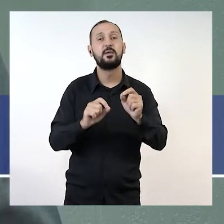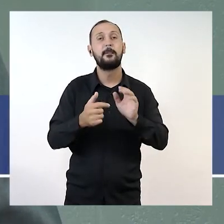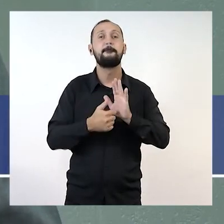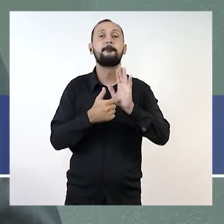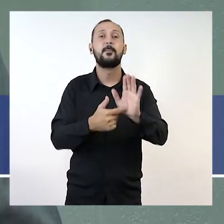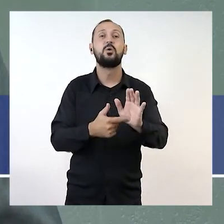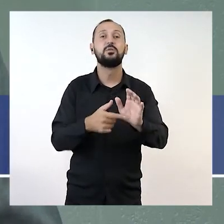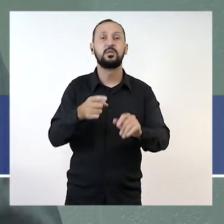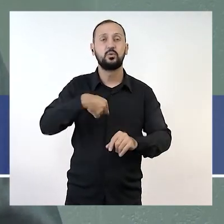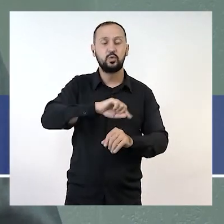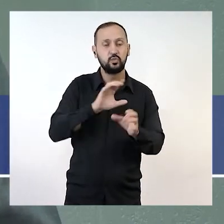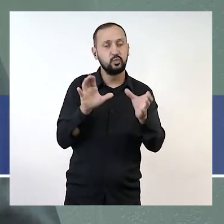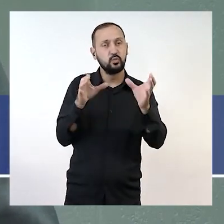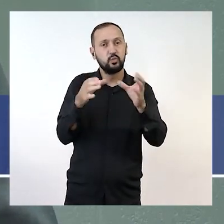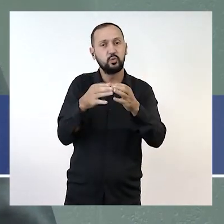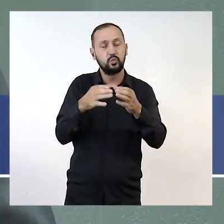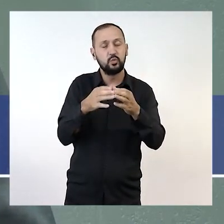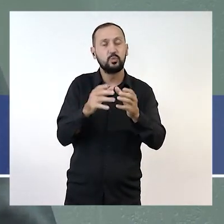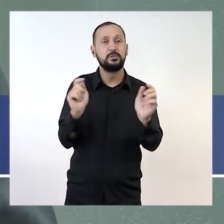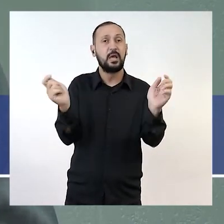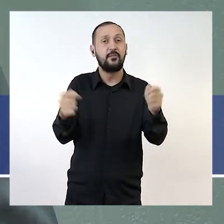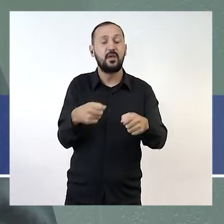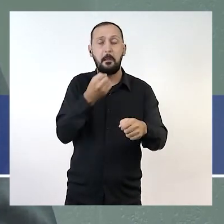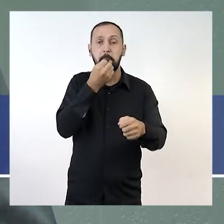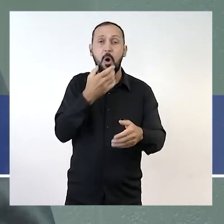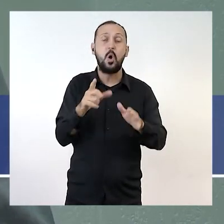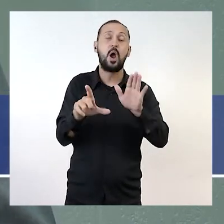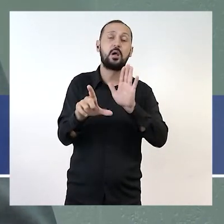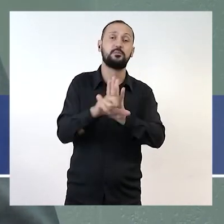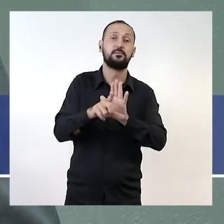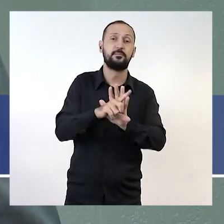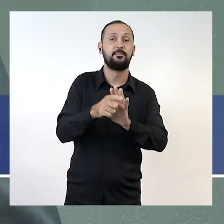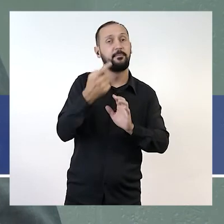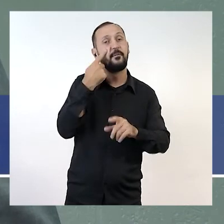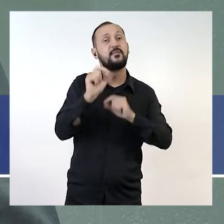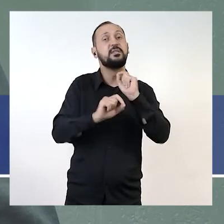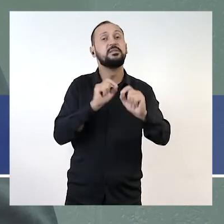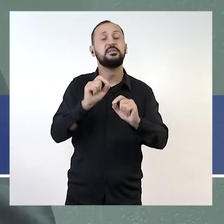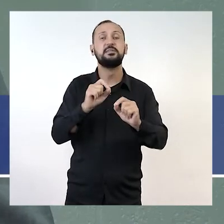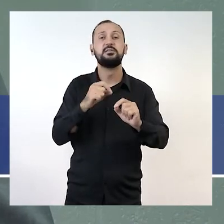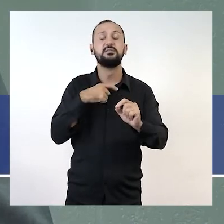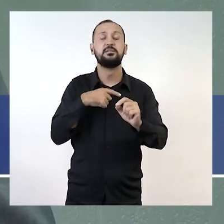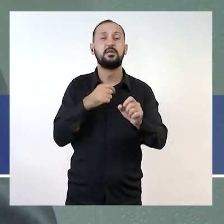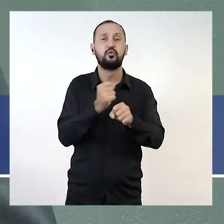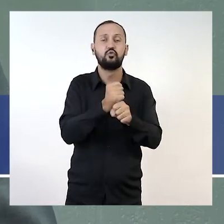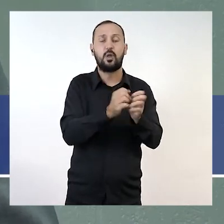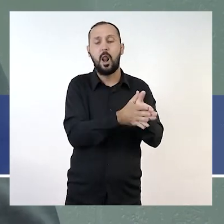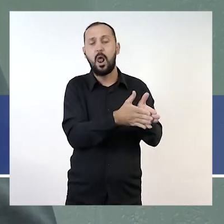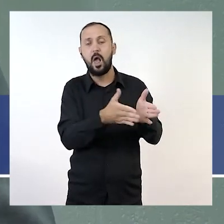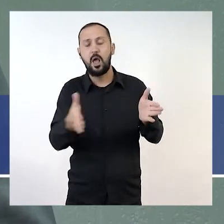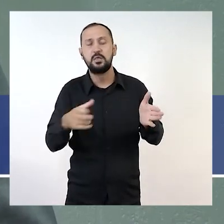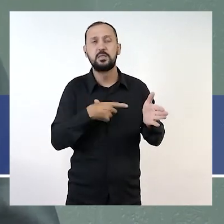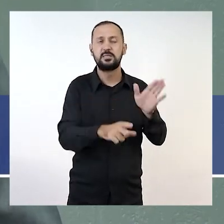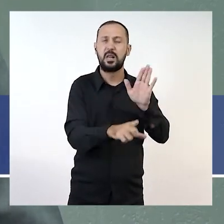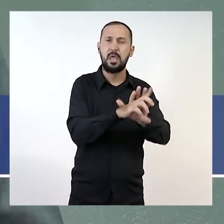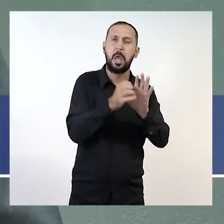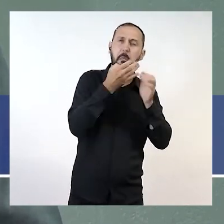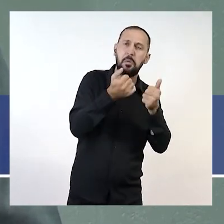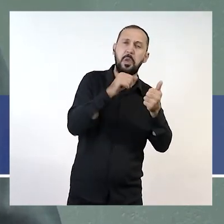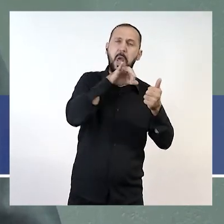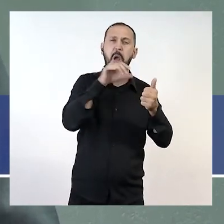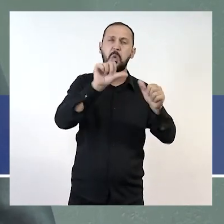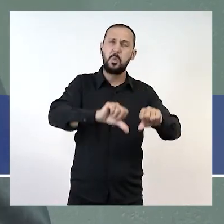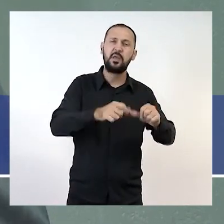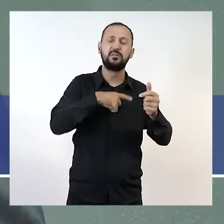determina a nossa Comissão de Eficácia Legislativa, de poder verificar ao longo do tempo todas as leis que estão